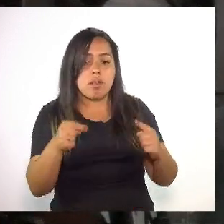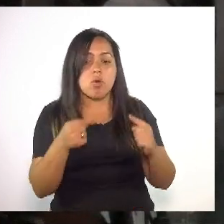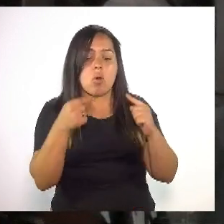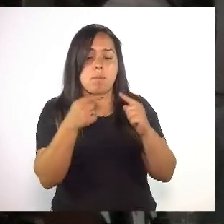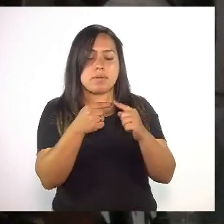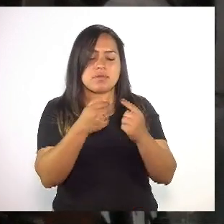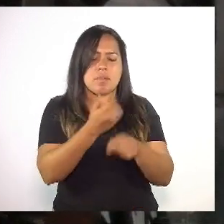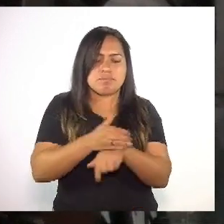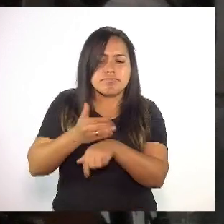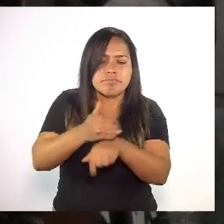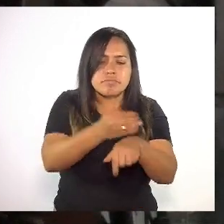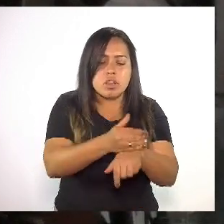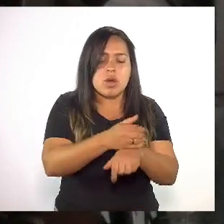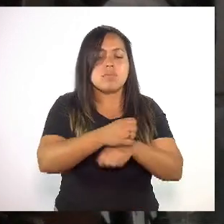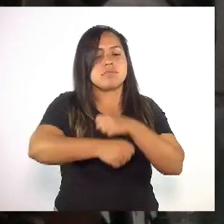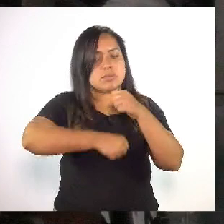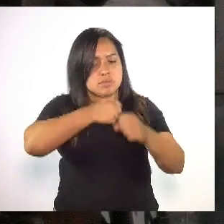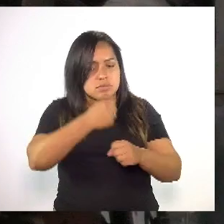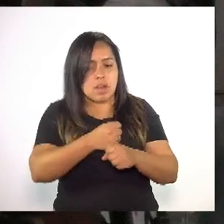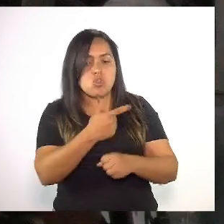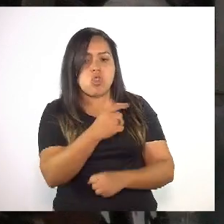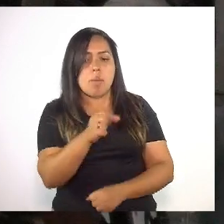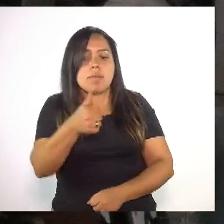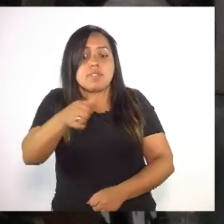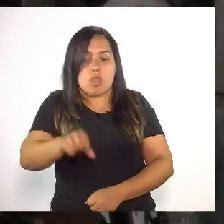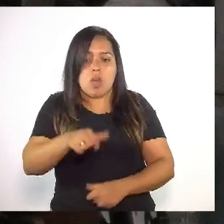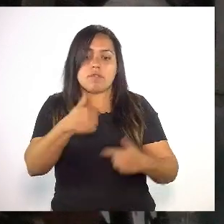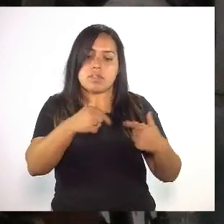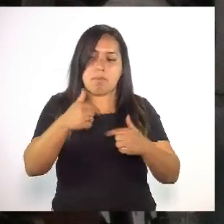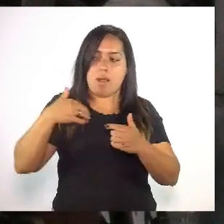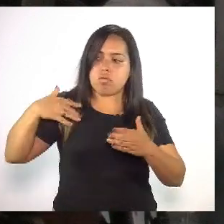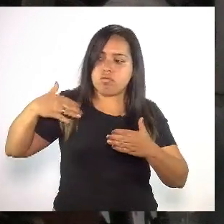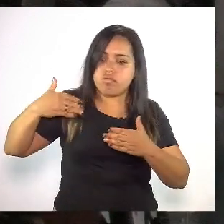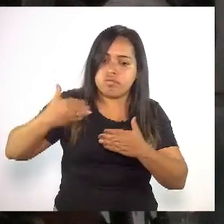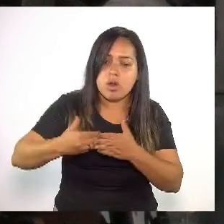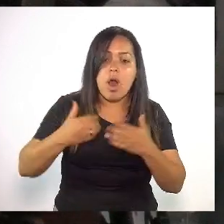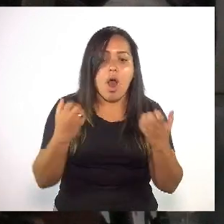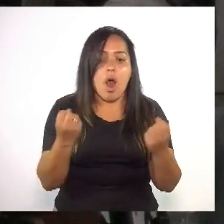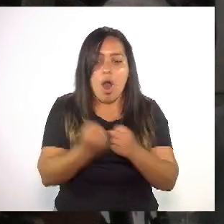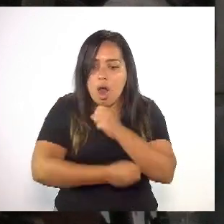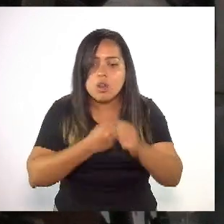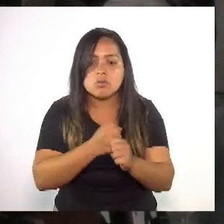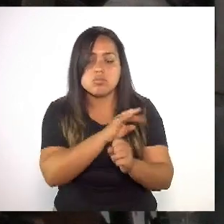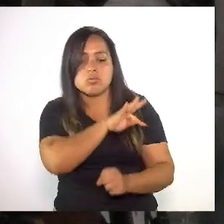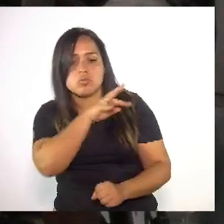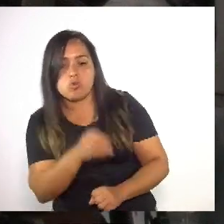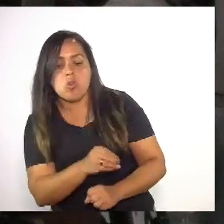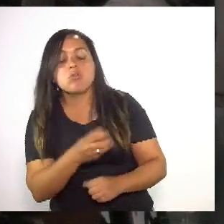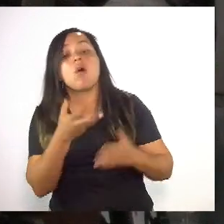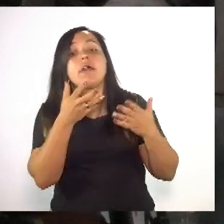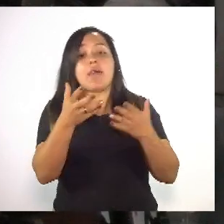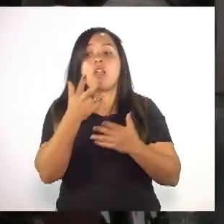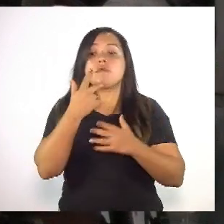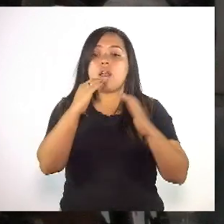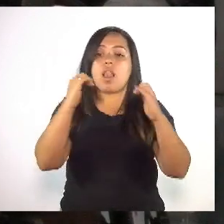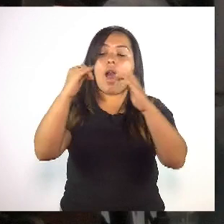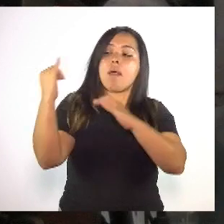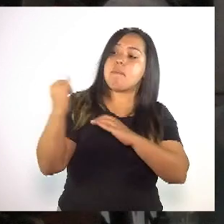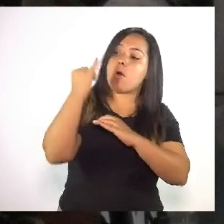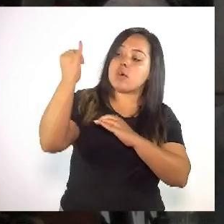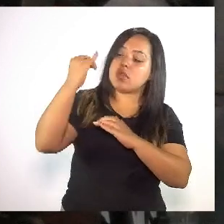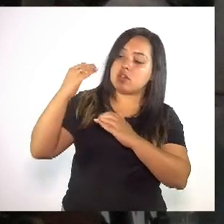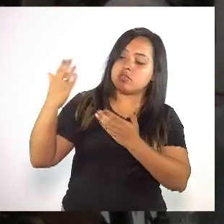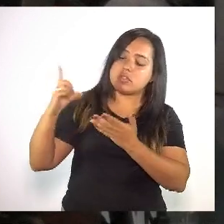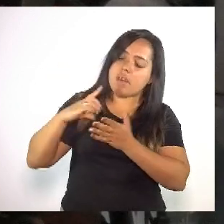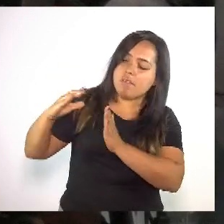o exercício de 2019. Quero ressaltar que foram enviadas com antecedências